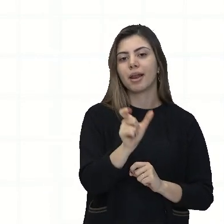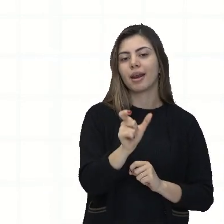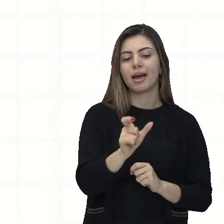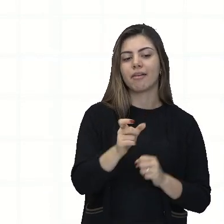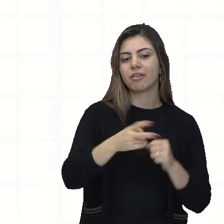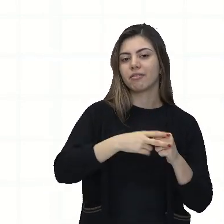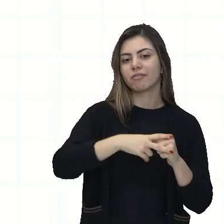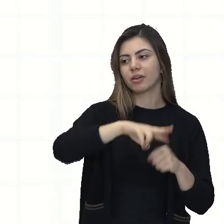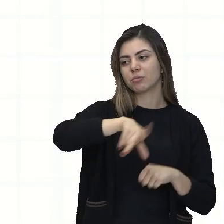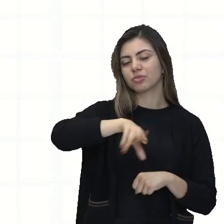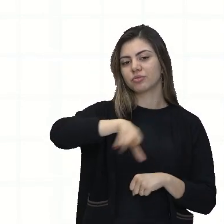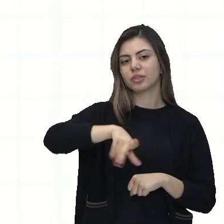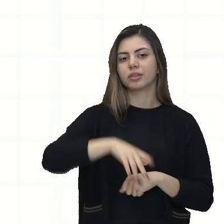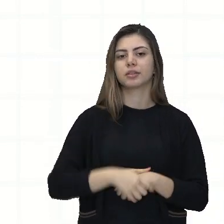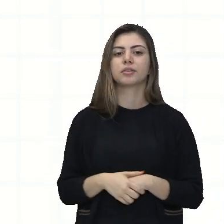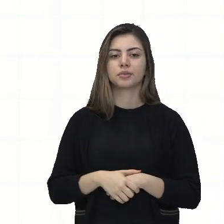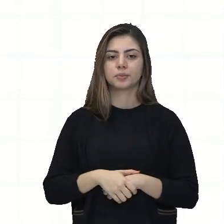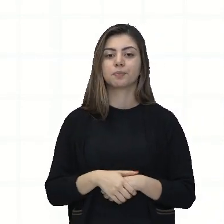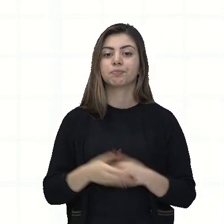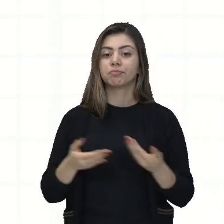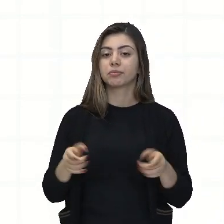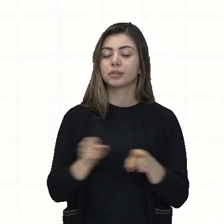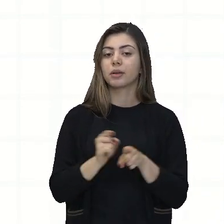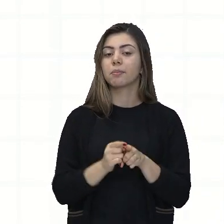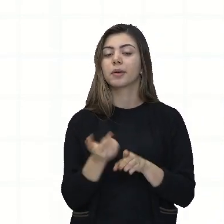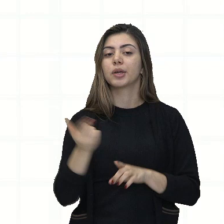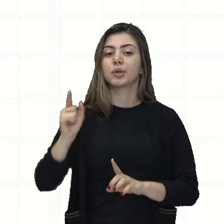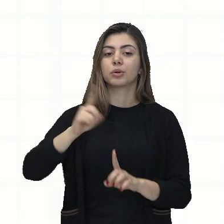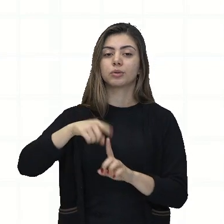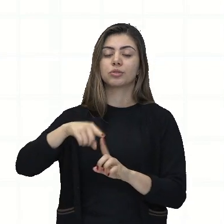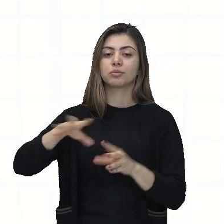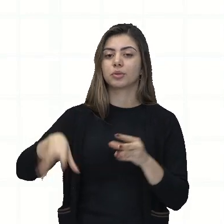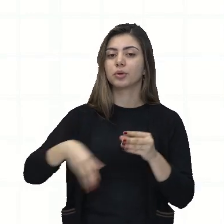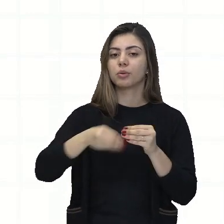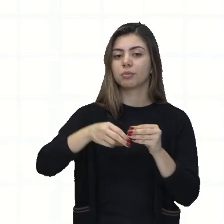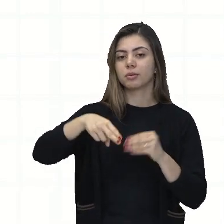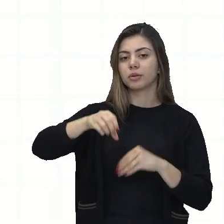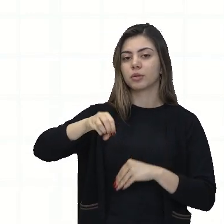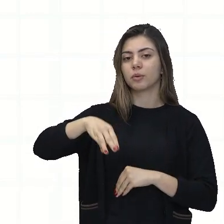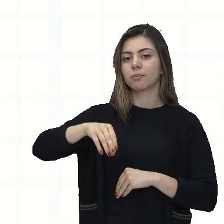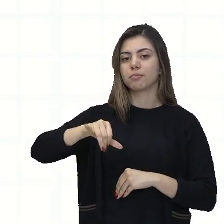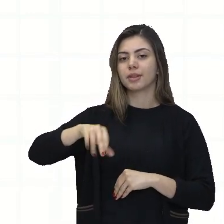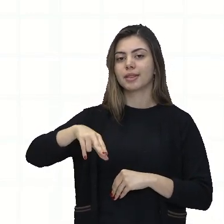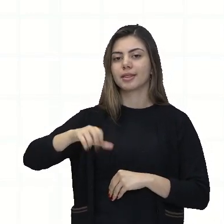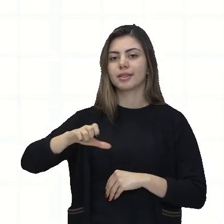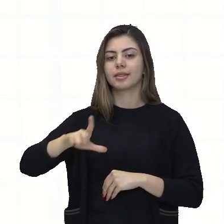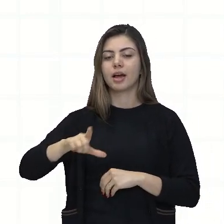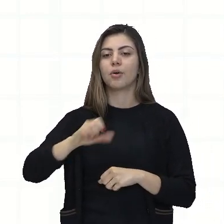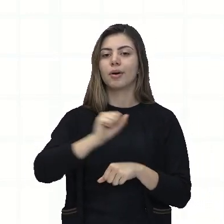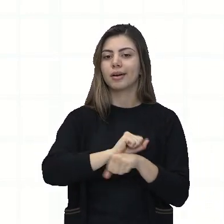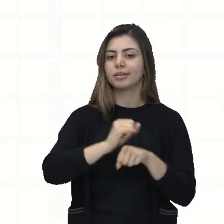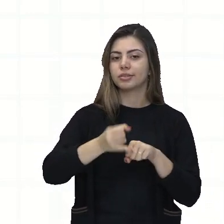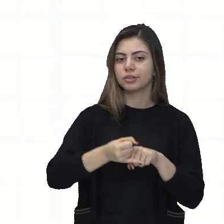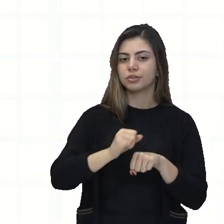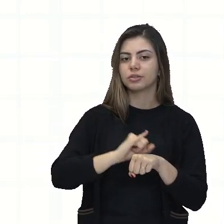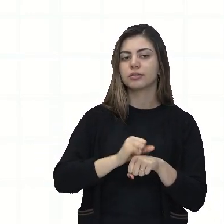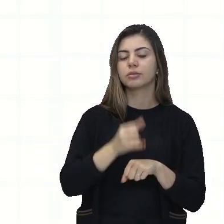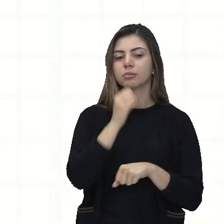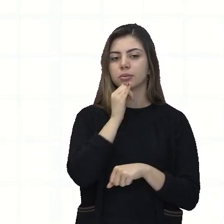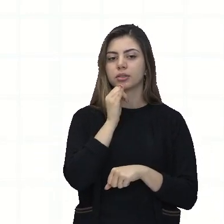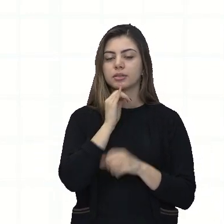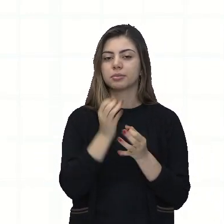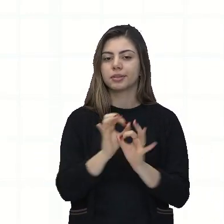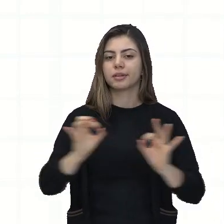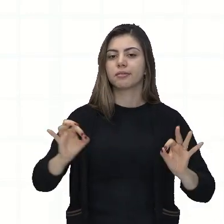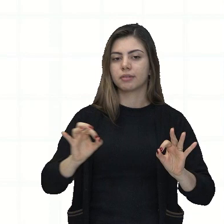verbo. Também posso ter complemento nominal em adjetivos. Eles estavam cientes